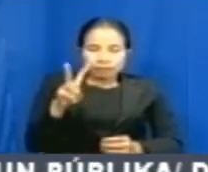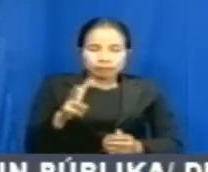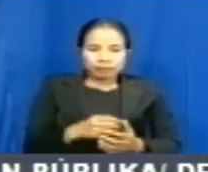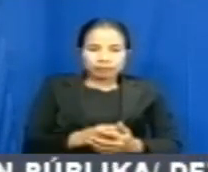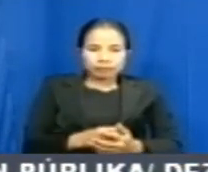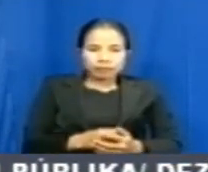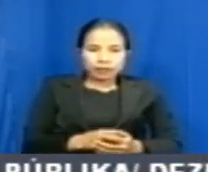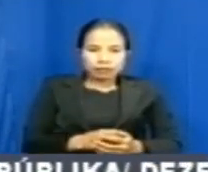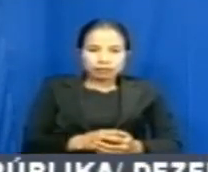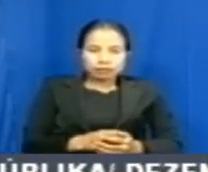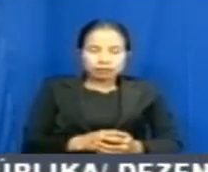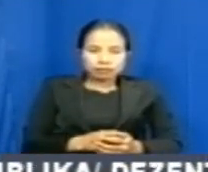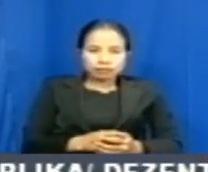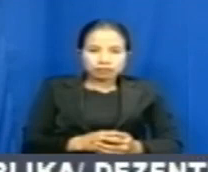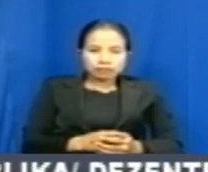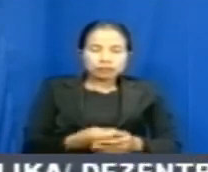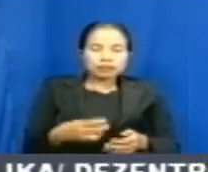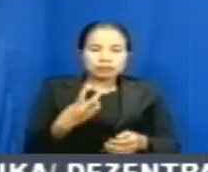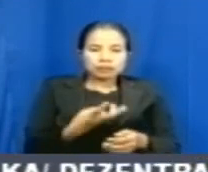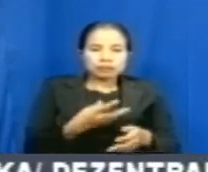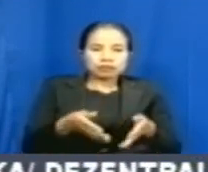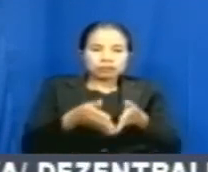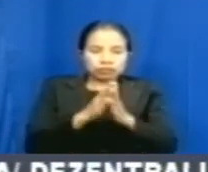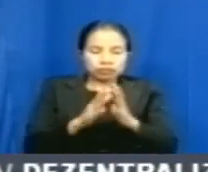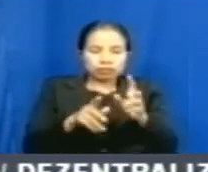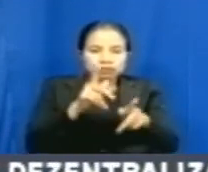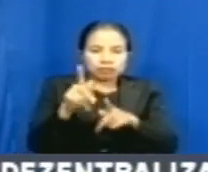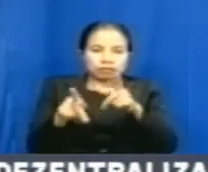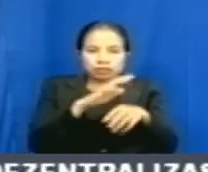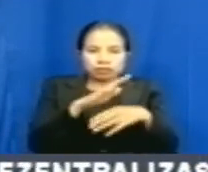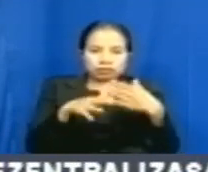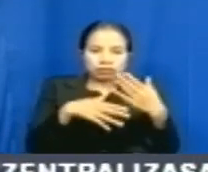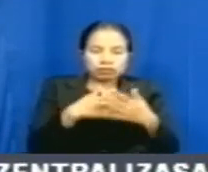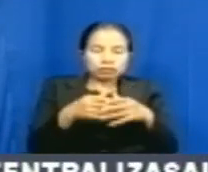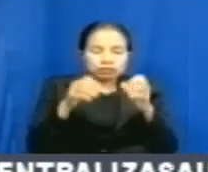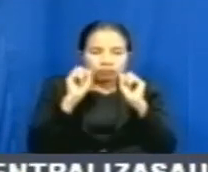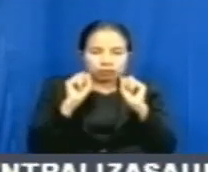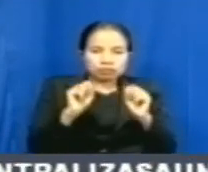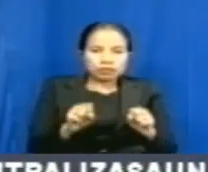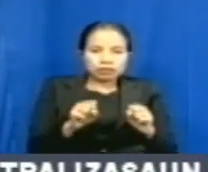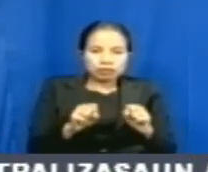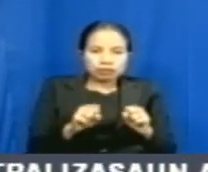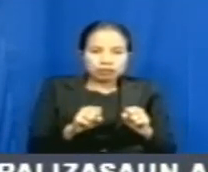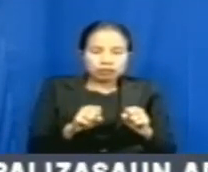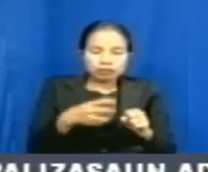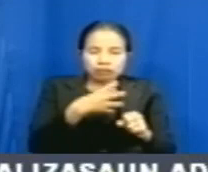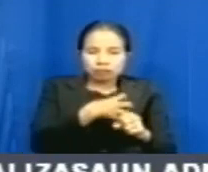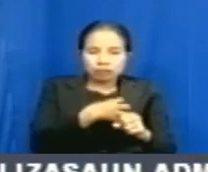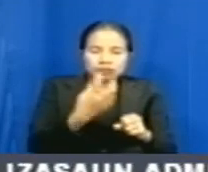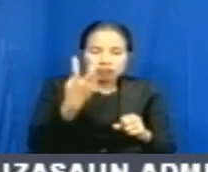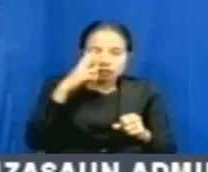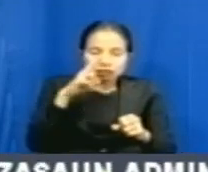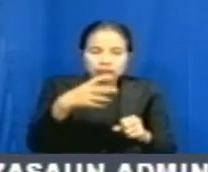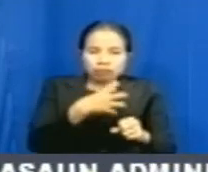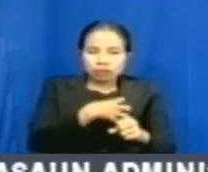Bilhete infração em dia. Então, isso vai ter a cidadão hotel para tudo, né? Cumpre. Pois, operação polícia não se